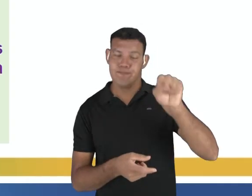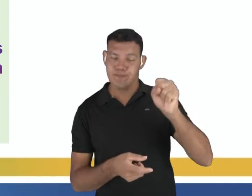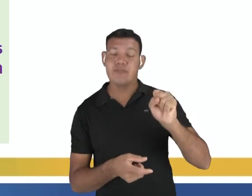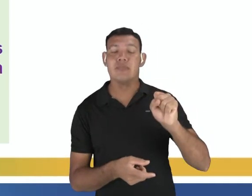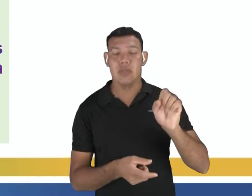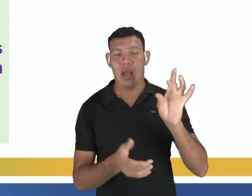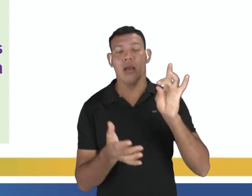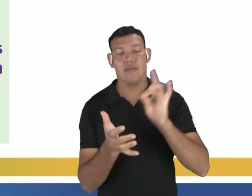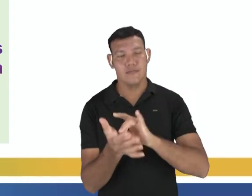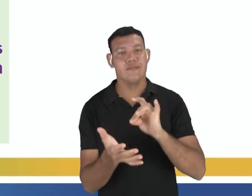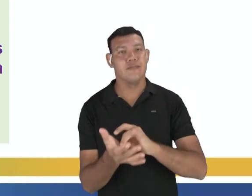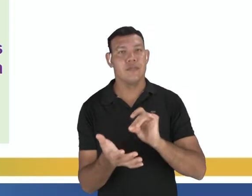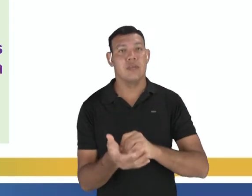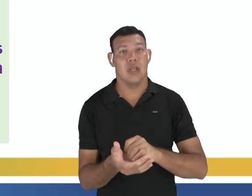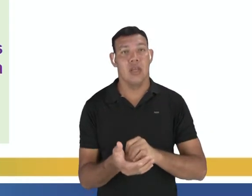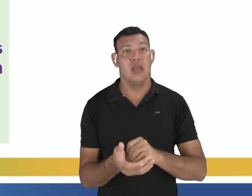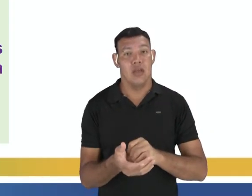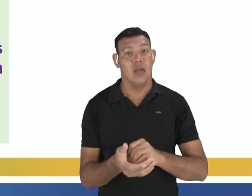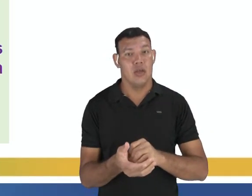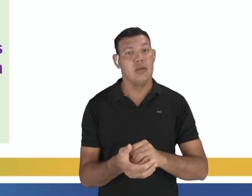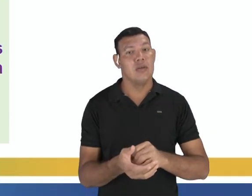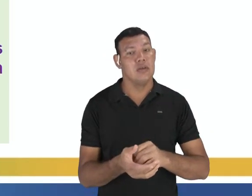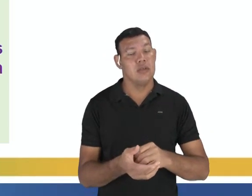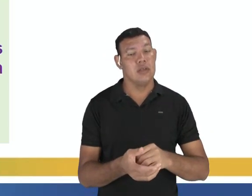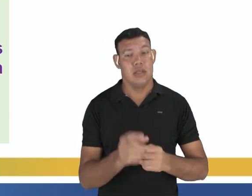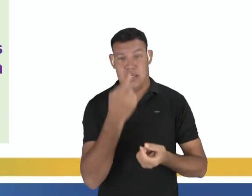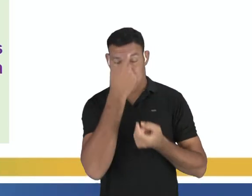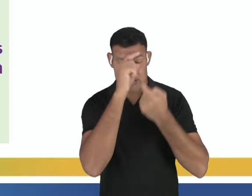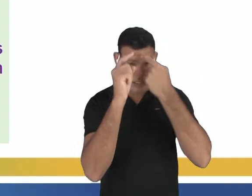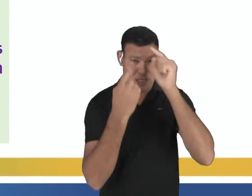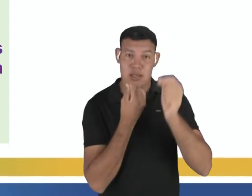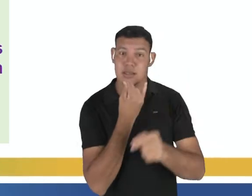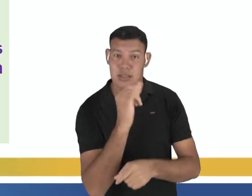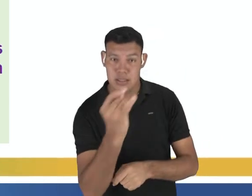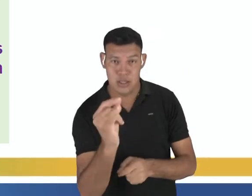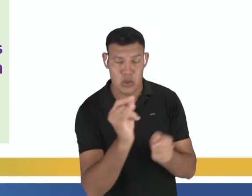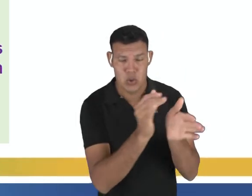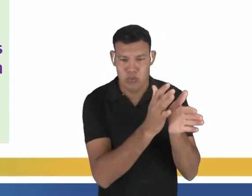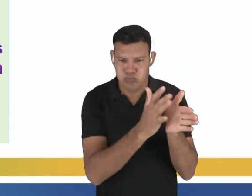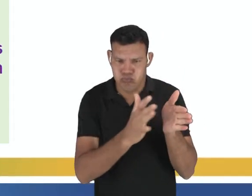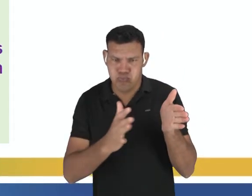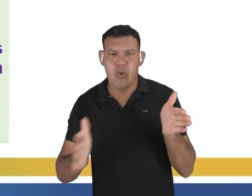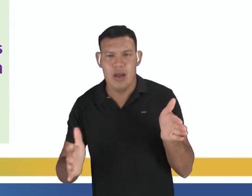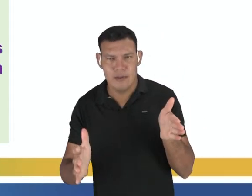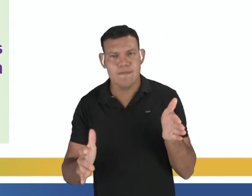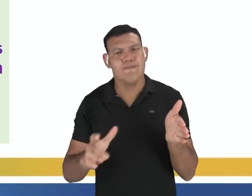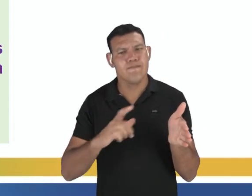meio ambiente? Sim, é correto, né? Todo meio de produção de energia, né,